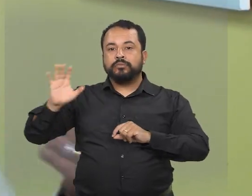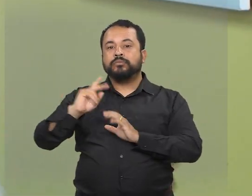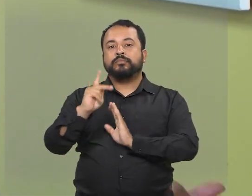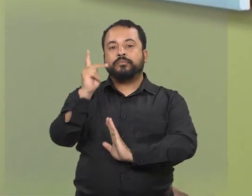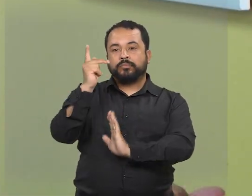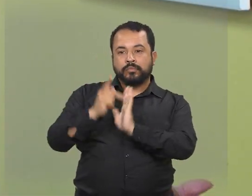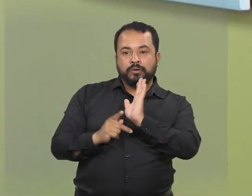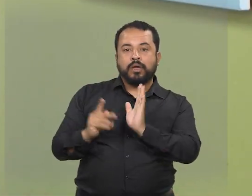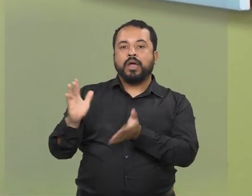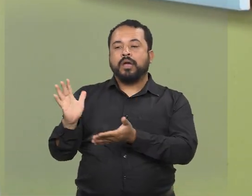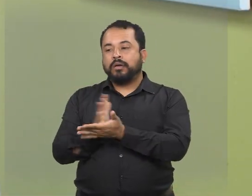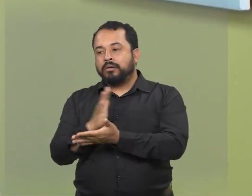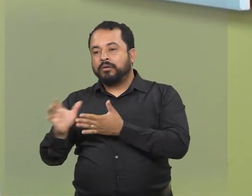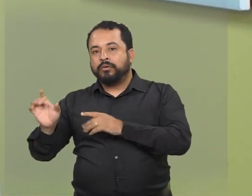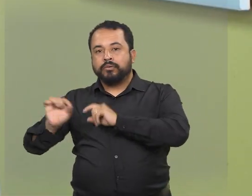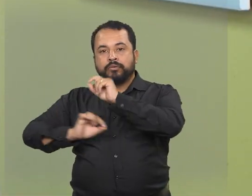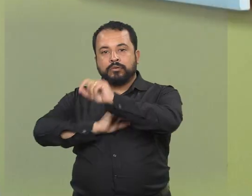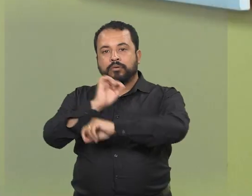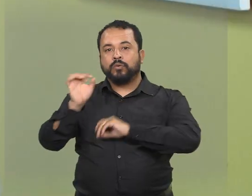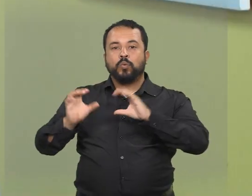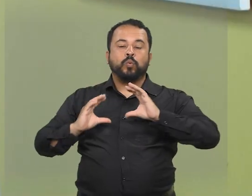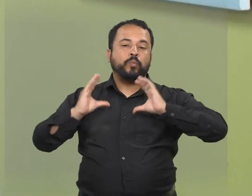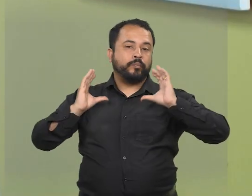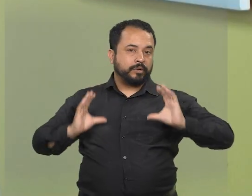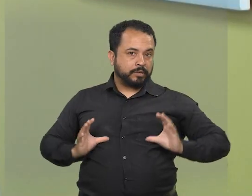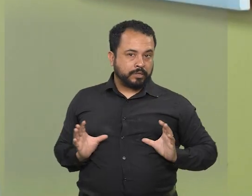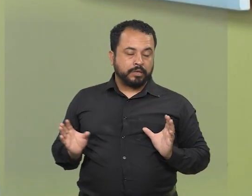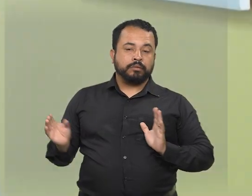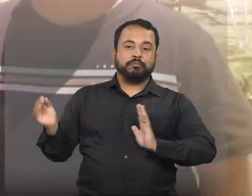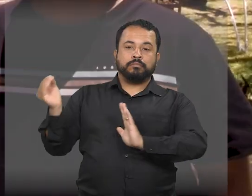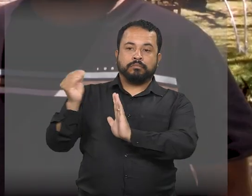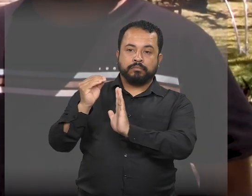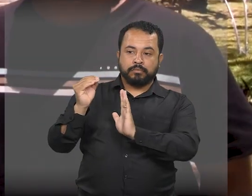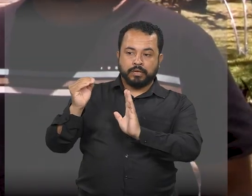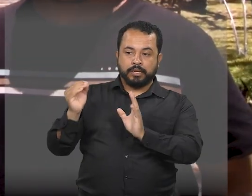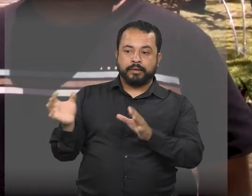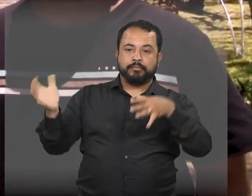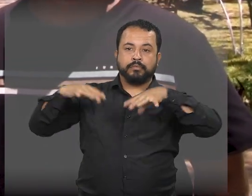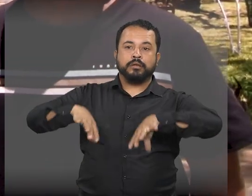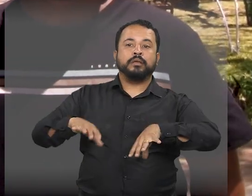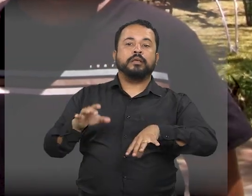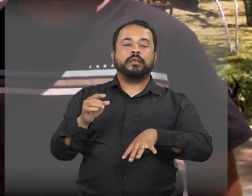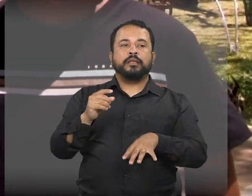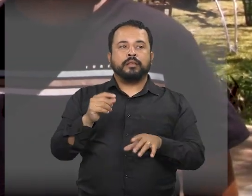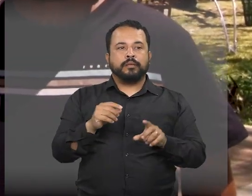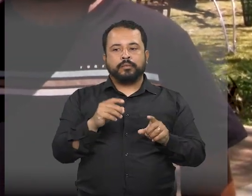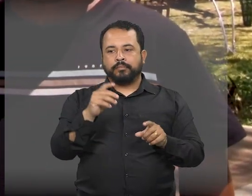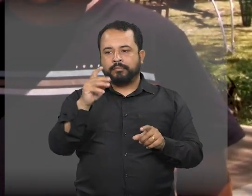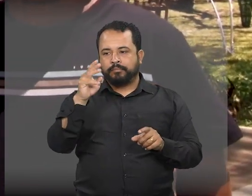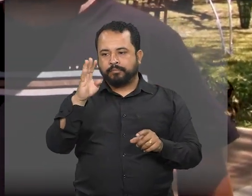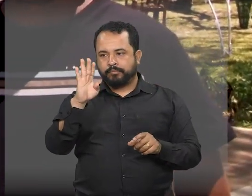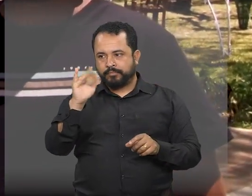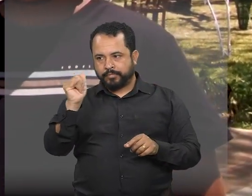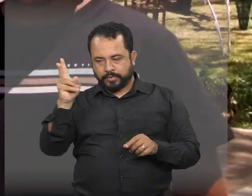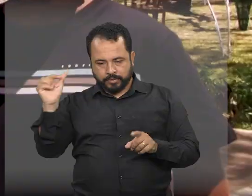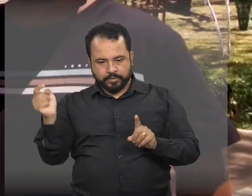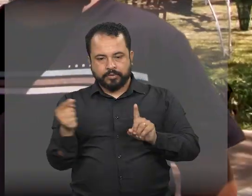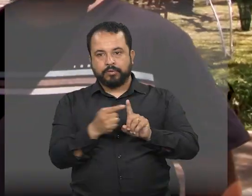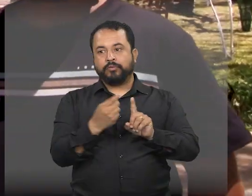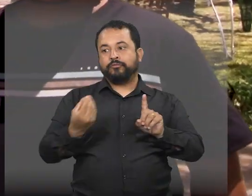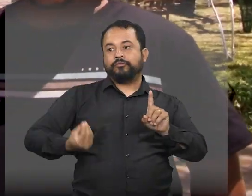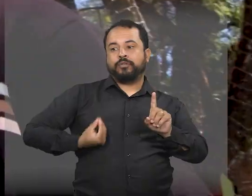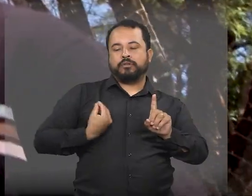de alguns projetos em que a comunidade ela foi inserida. O Betinho morava em Bebedouro, o segundo bairro mais